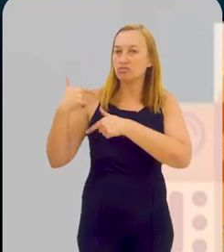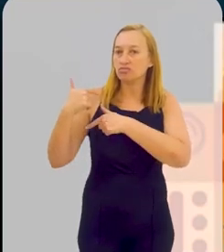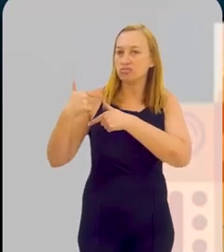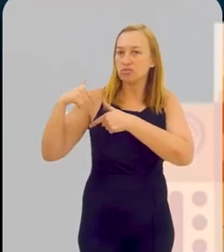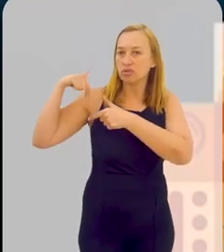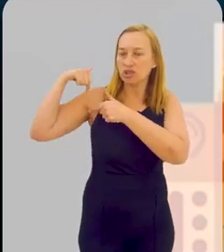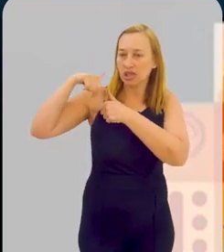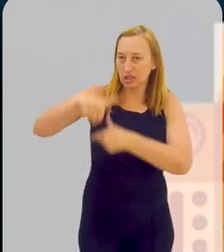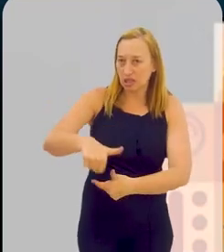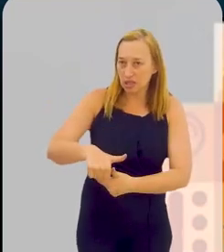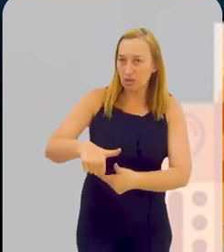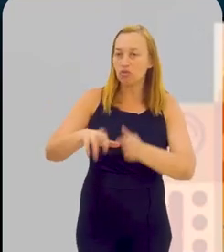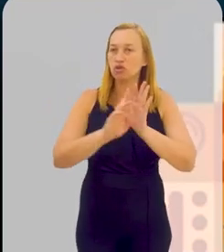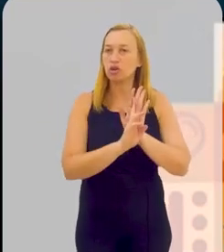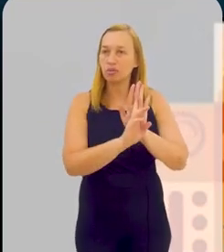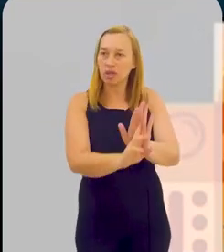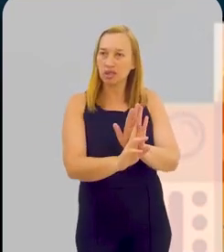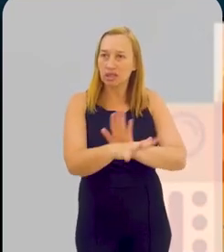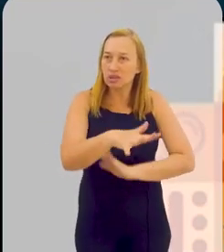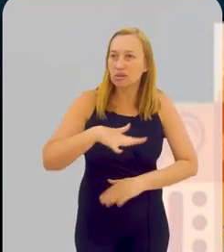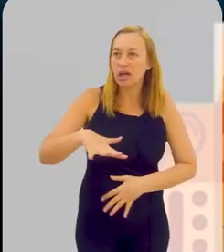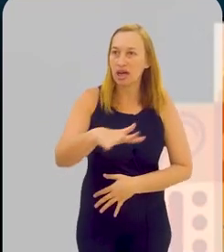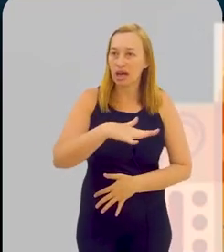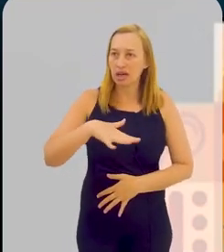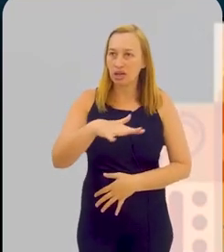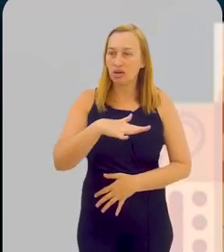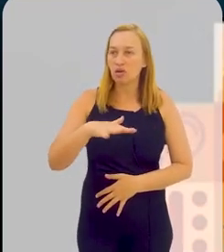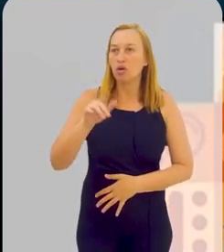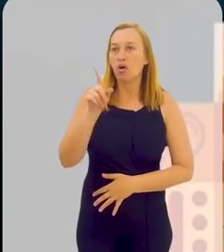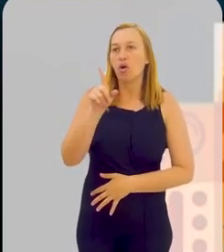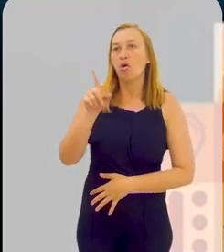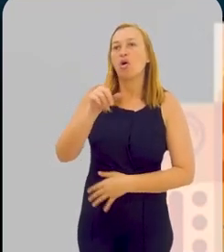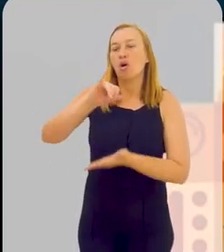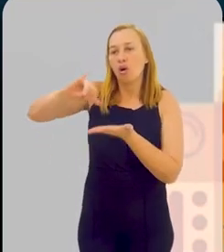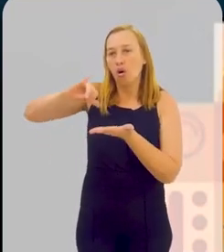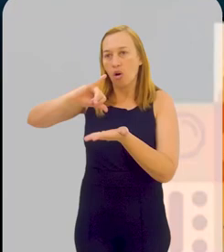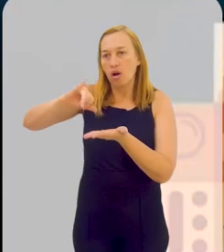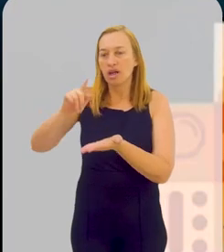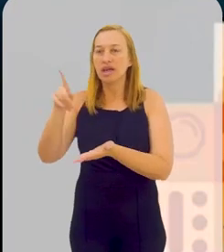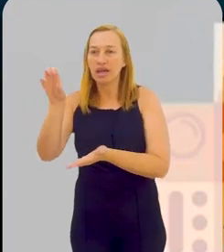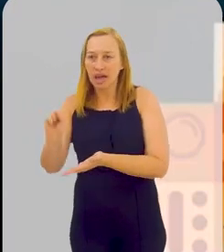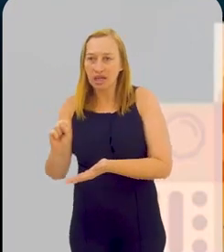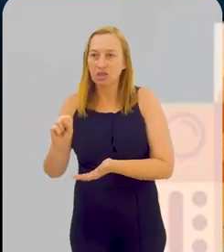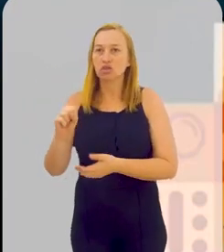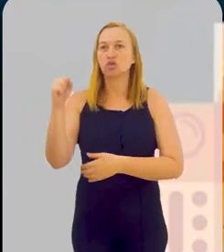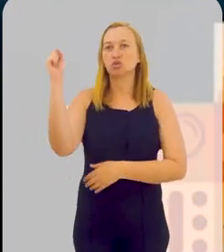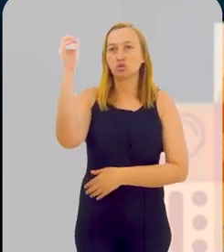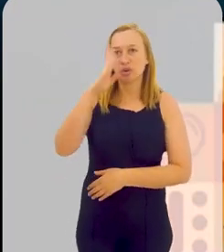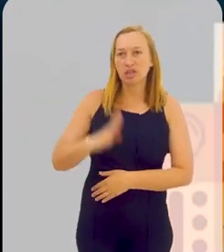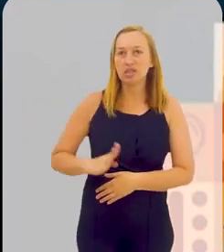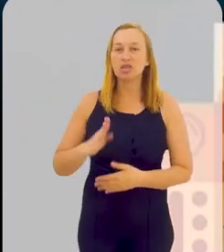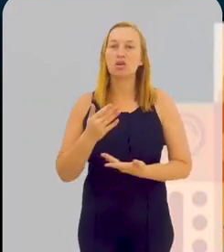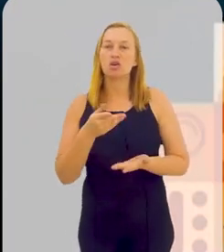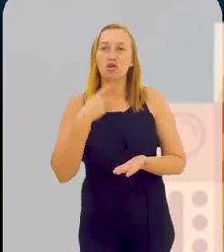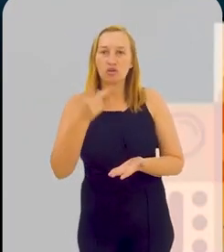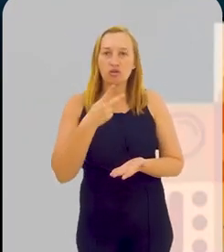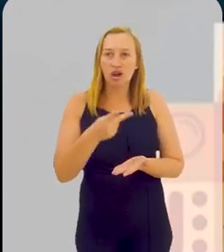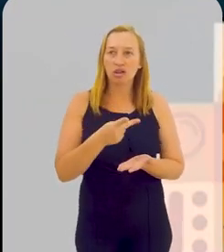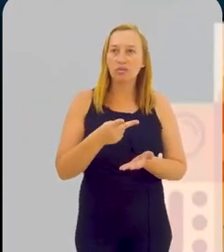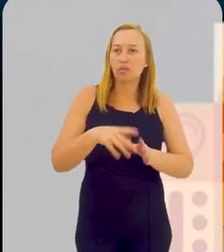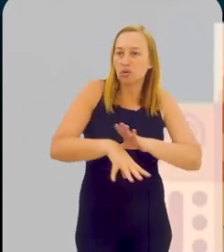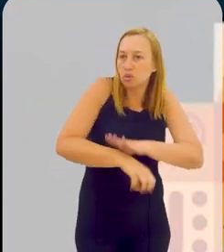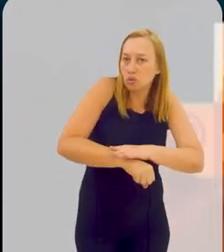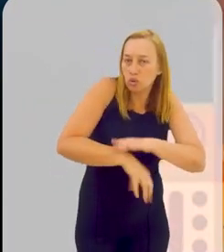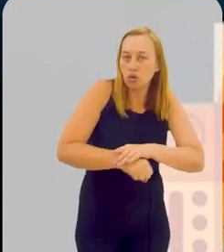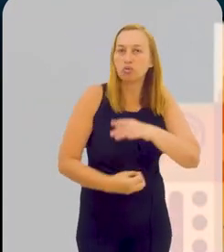mais tradicional de representação do setor de óleo e gás no Brasil, e quando eu falo do setor de óleo e gás, eu falo desde